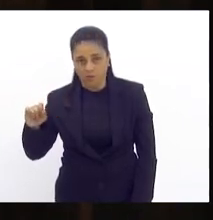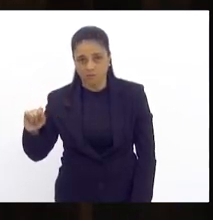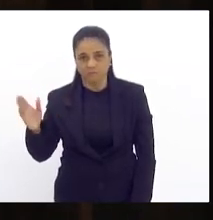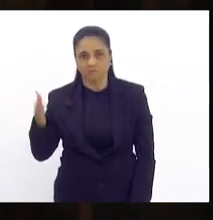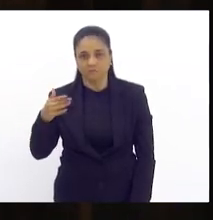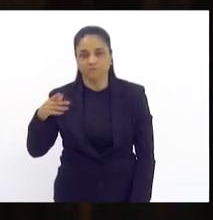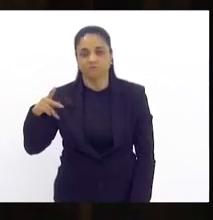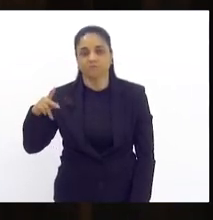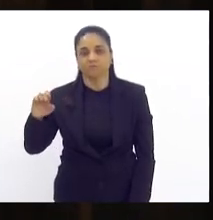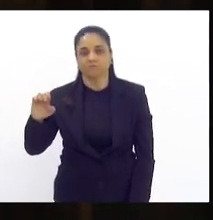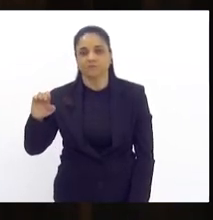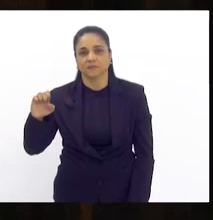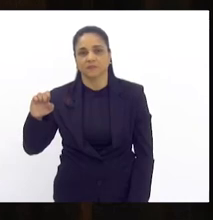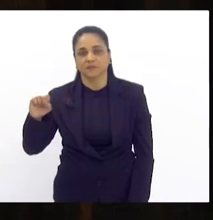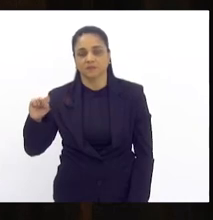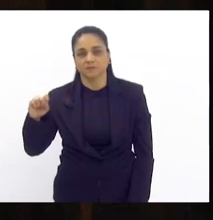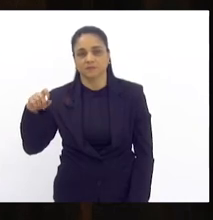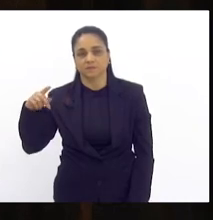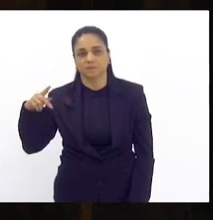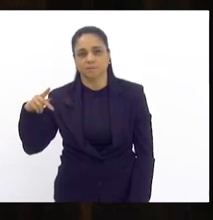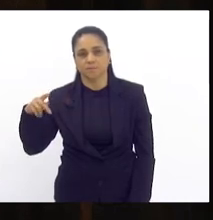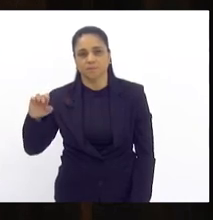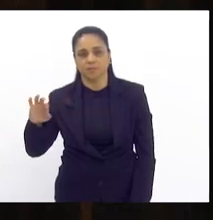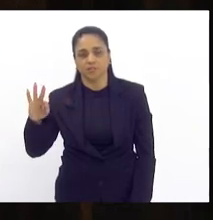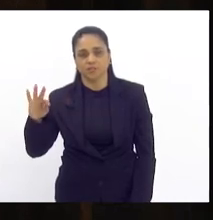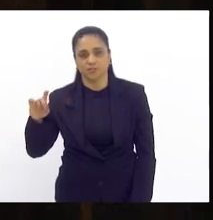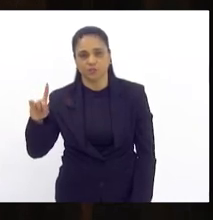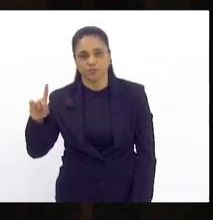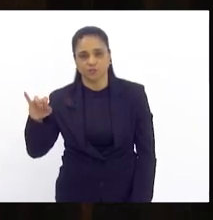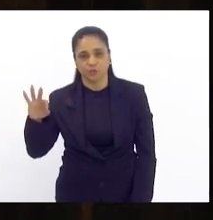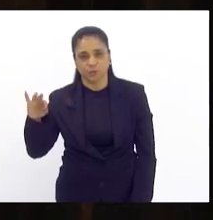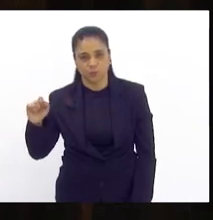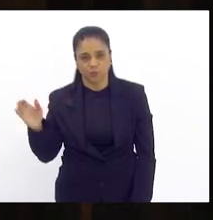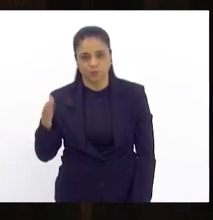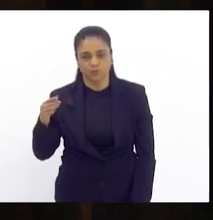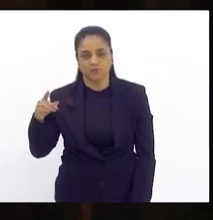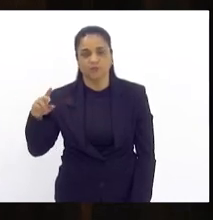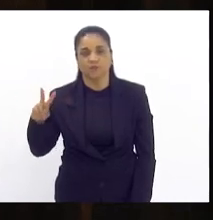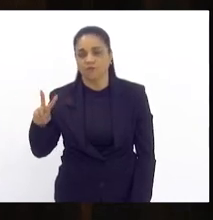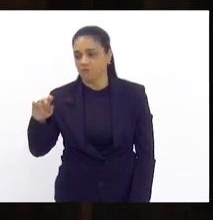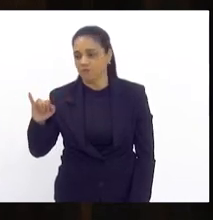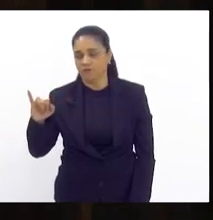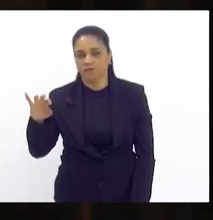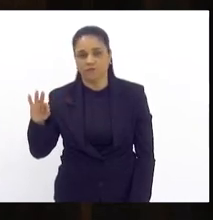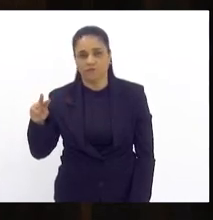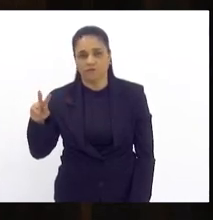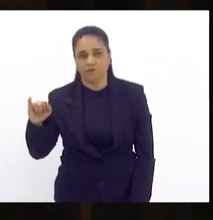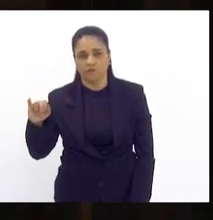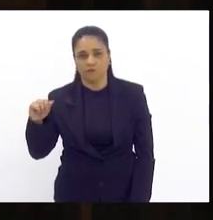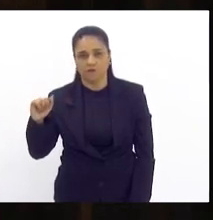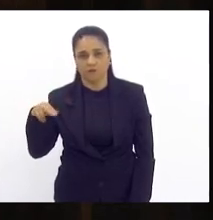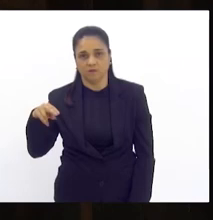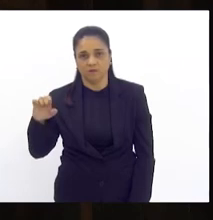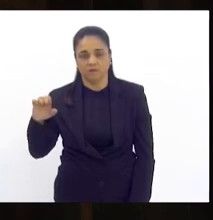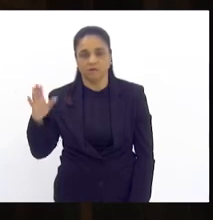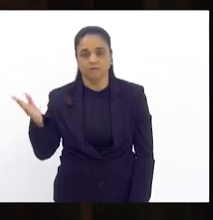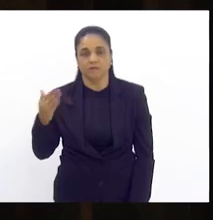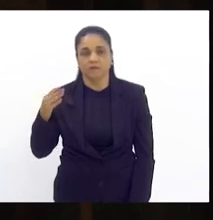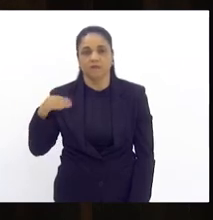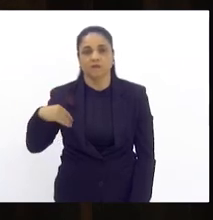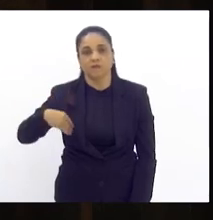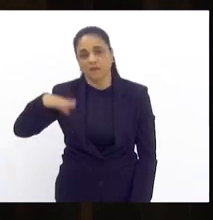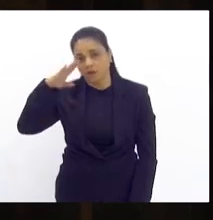Capitão Expedito Rocha de Carvalho Júnior. Capitão Viviane Gonçalves Dias. Capitão